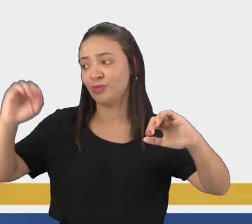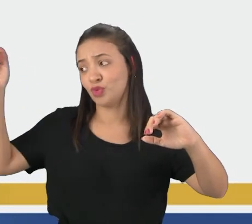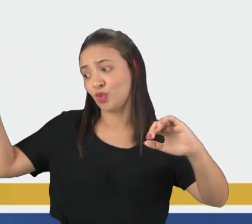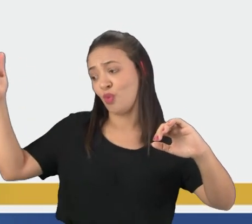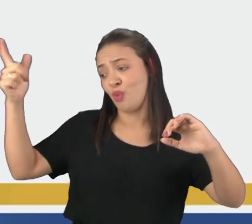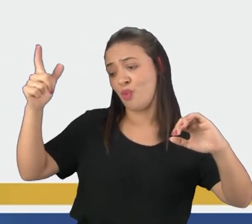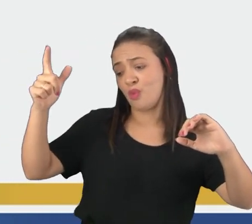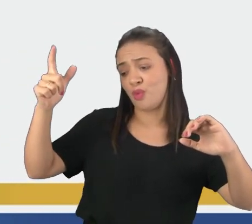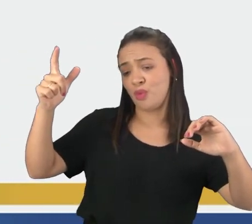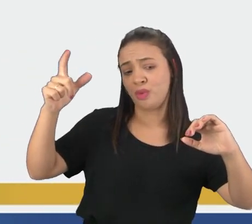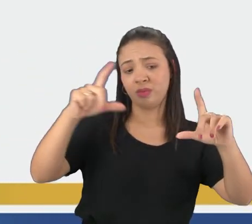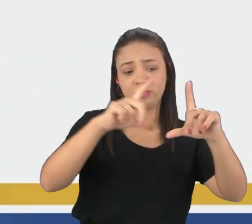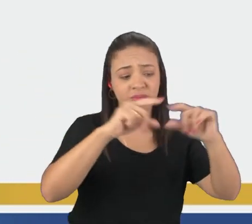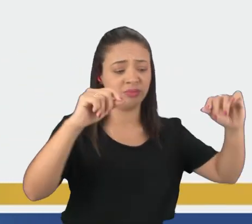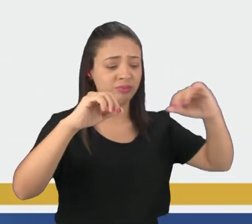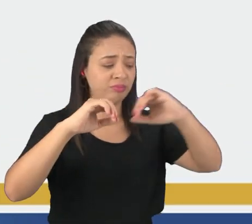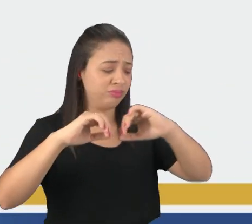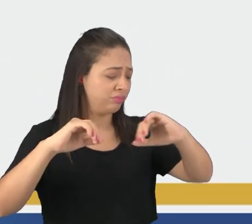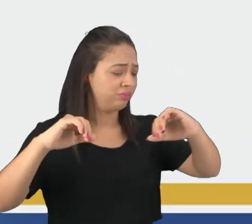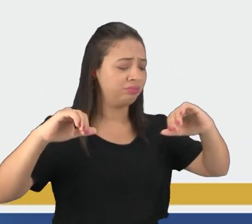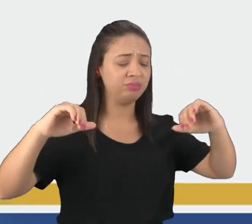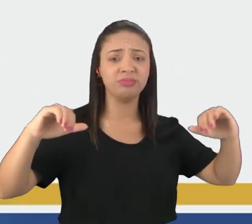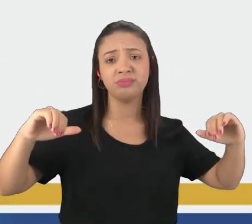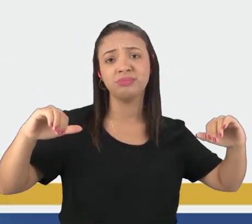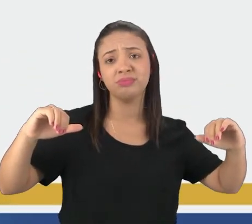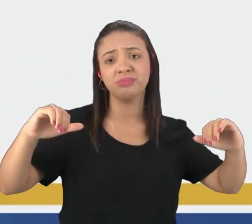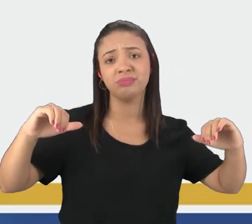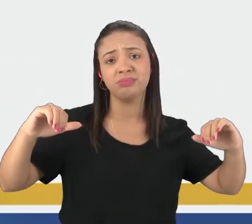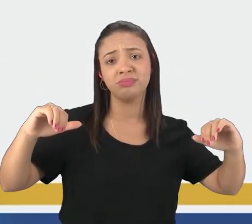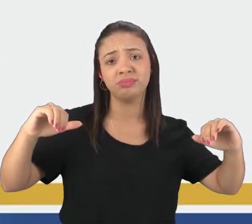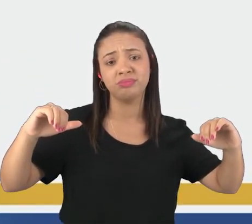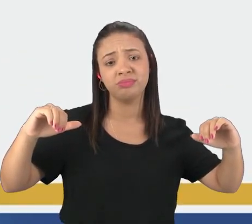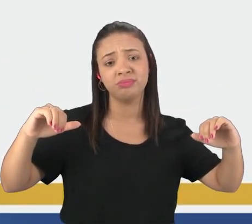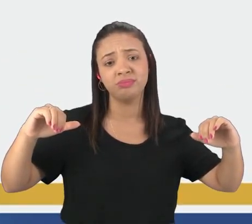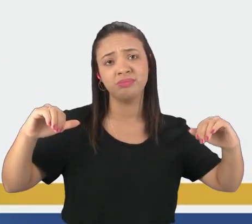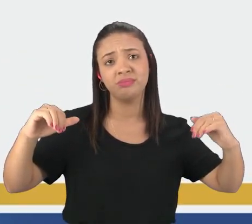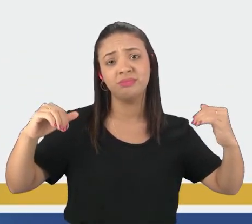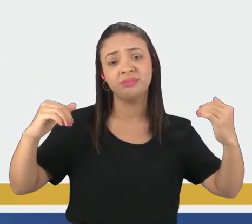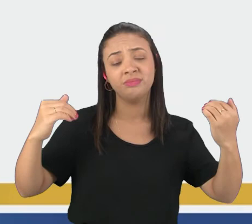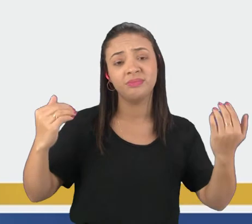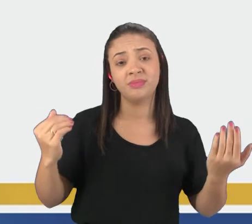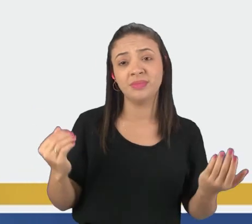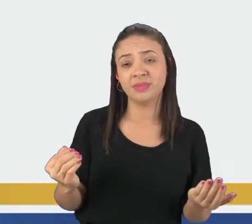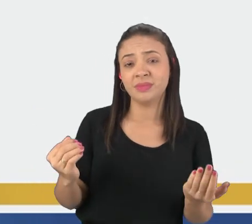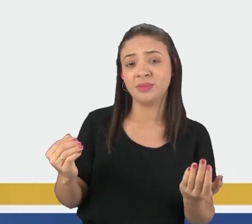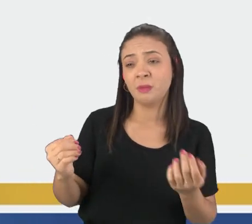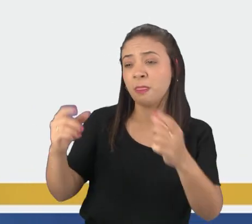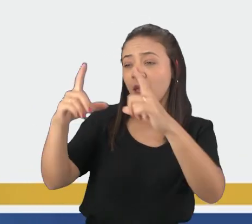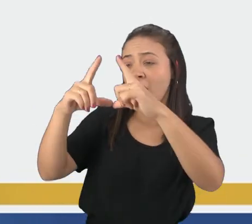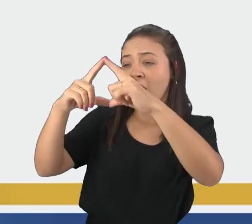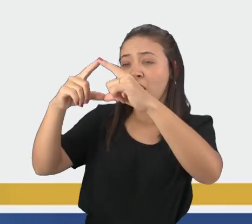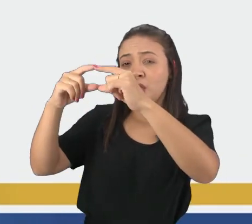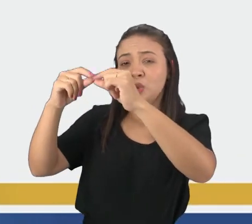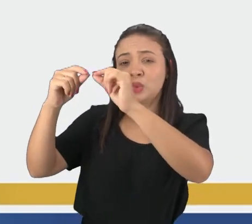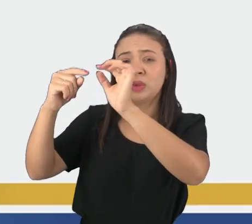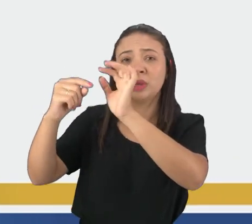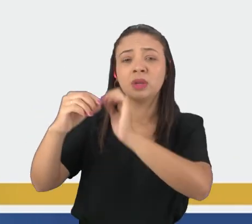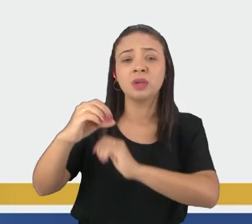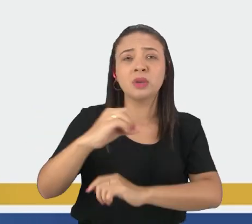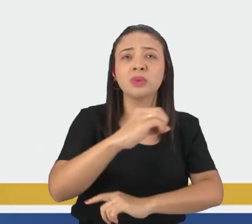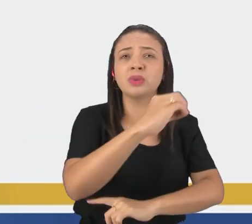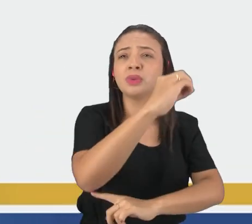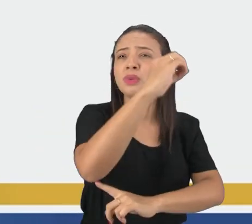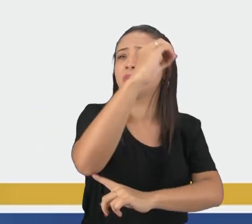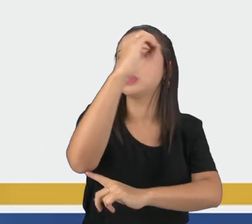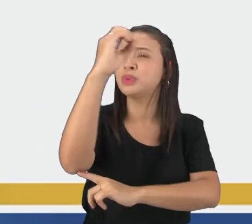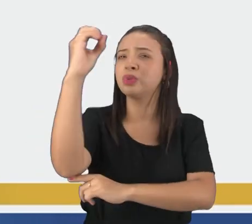lado e a lua para o outro. Quando a lua começava a aparecer no